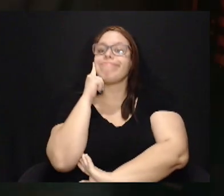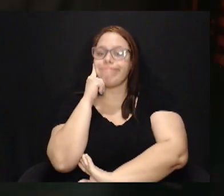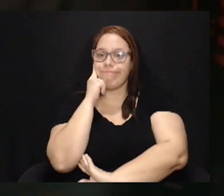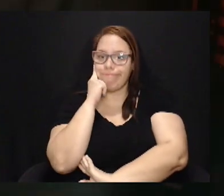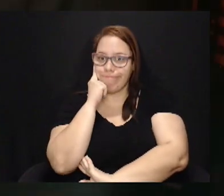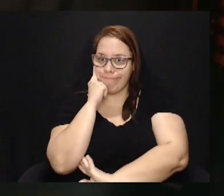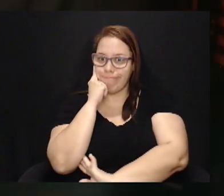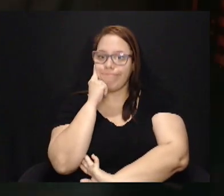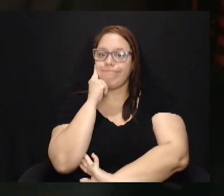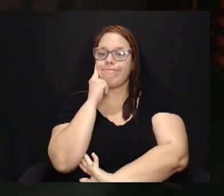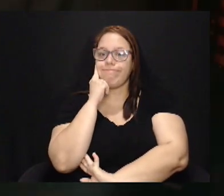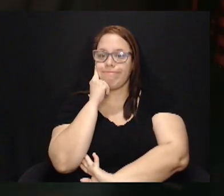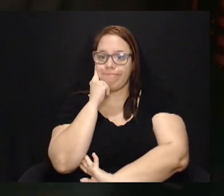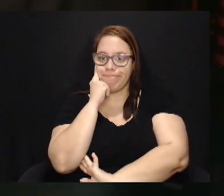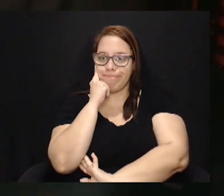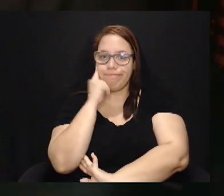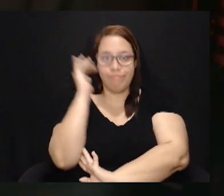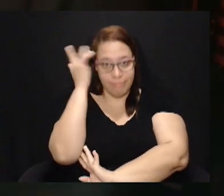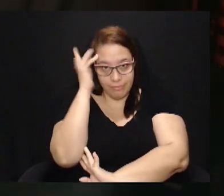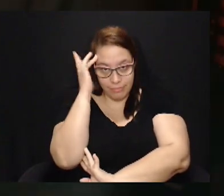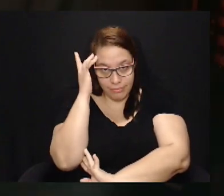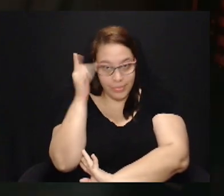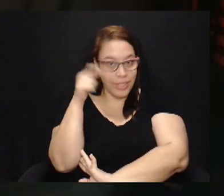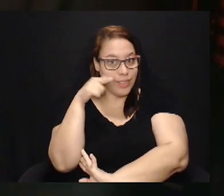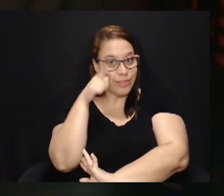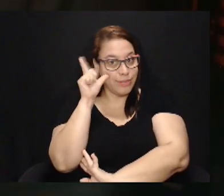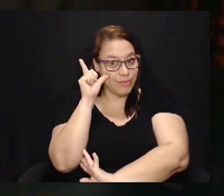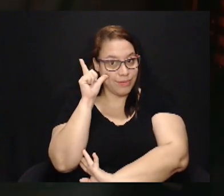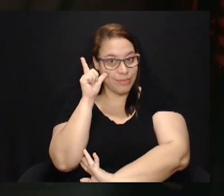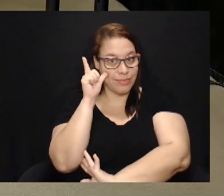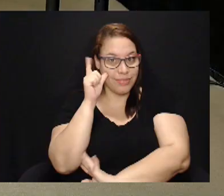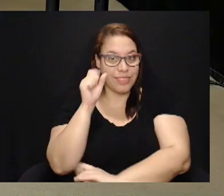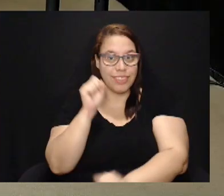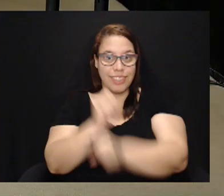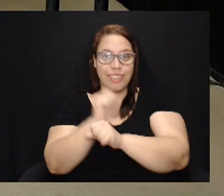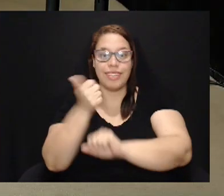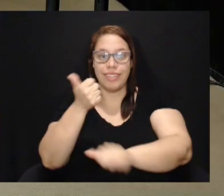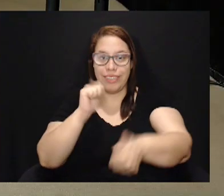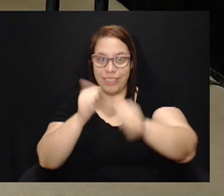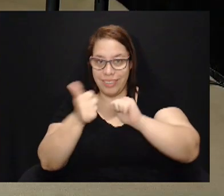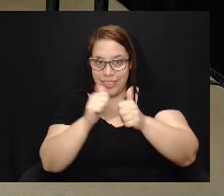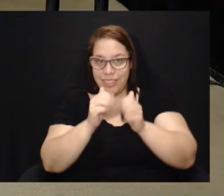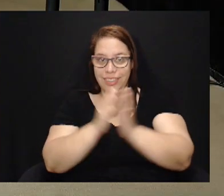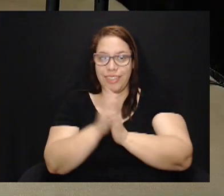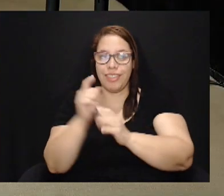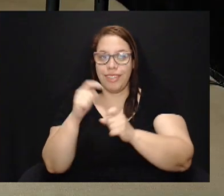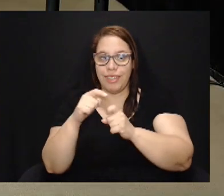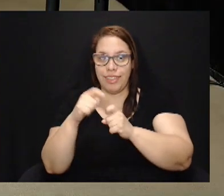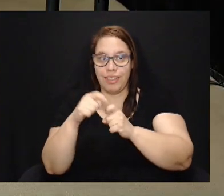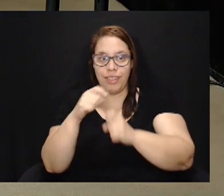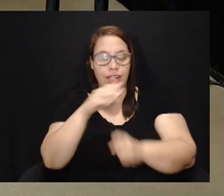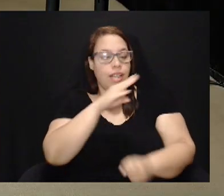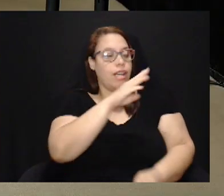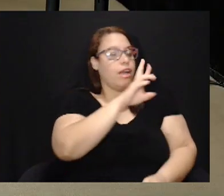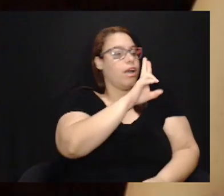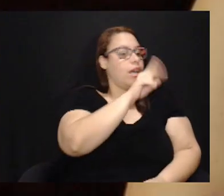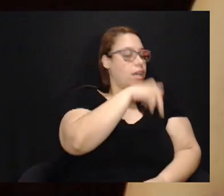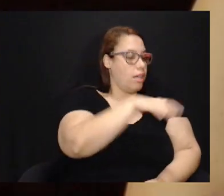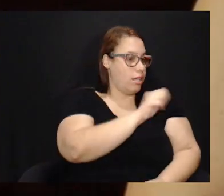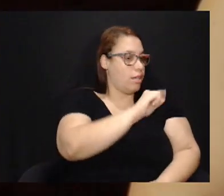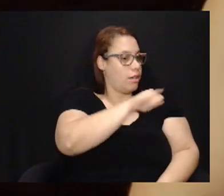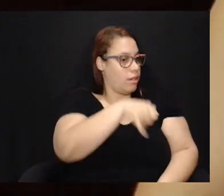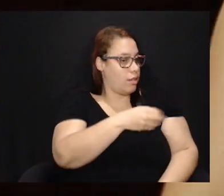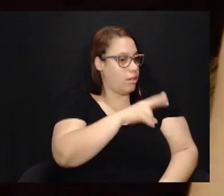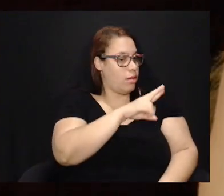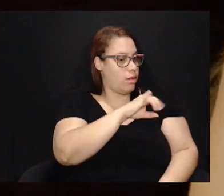Eu acho que eu comi minha emoção ontem. Se eu parar para analisar, por favor, doutora Bruna. Rúbia, puxando um gancho do que o Vitor comentou,